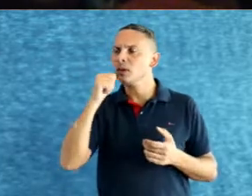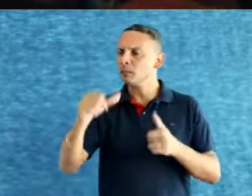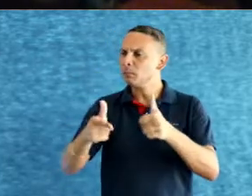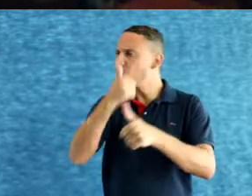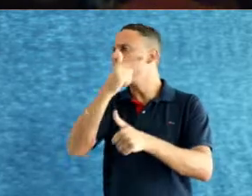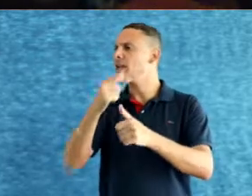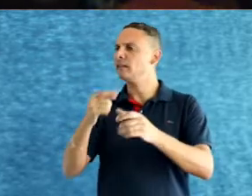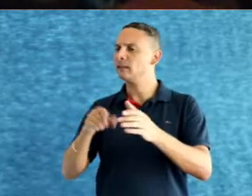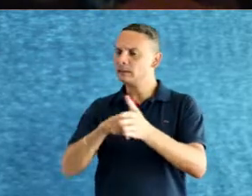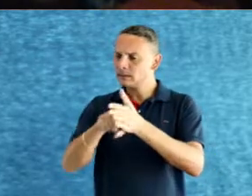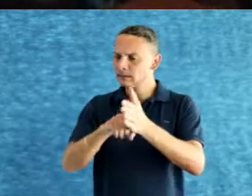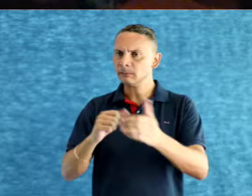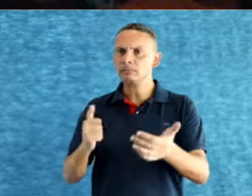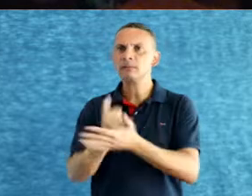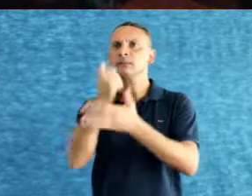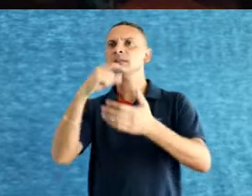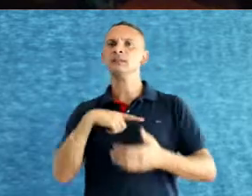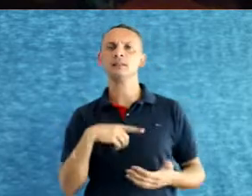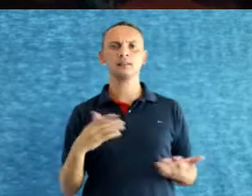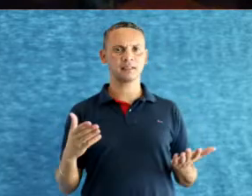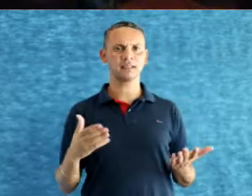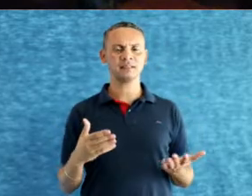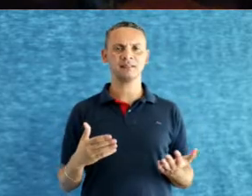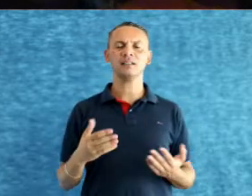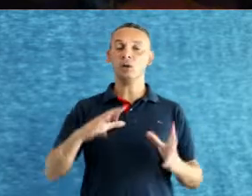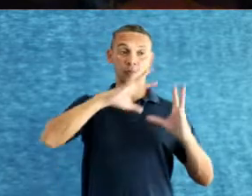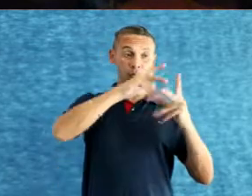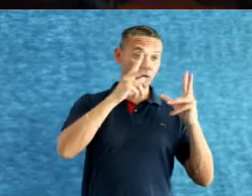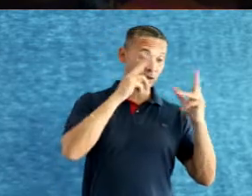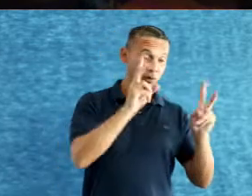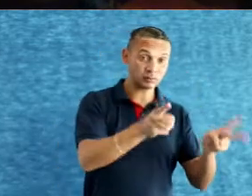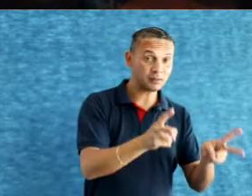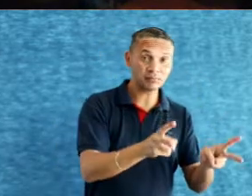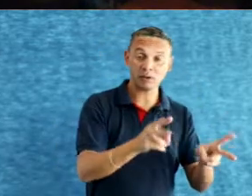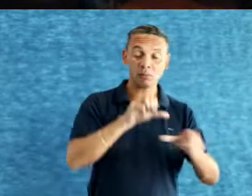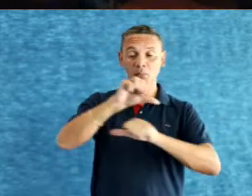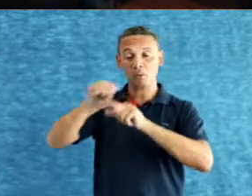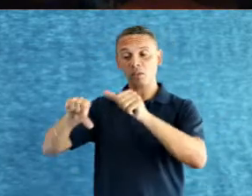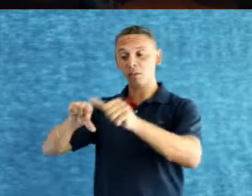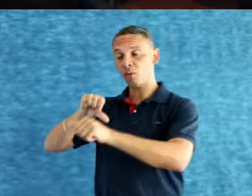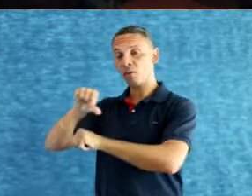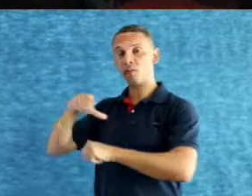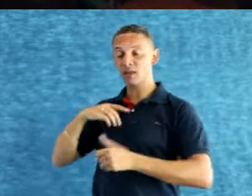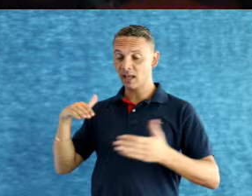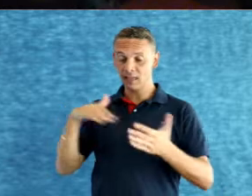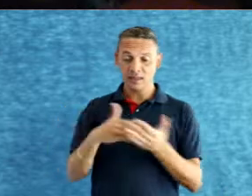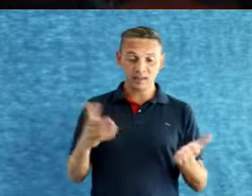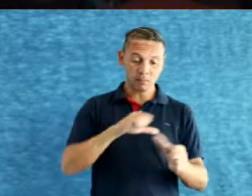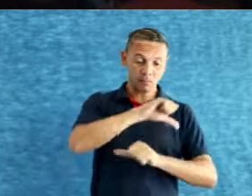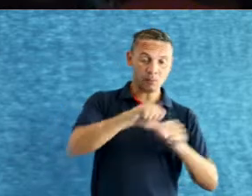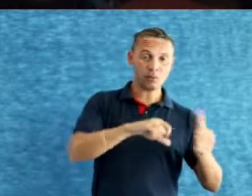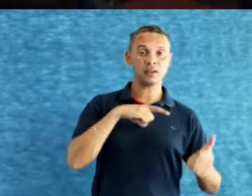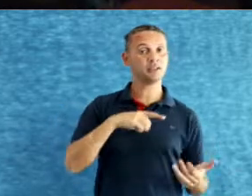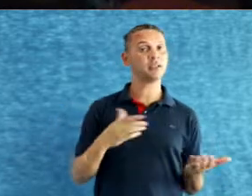foi a ave de arribação, arribou, foi embora, esqueçamos. Sabe uma coisa assim? De desprezar a grande escritora que